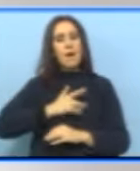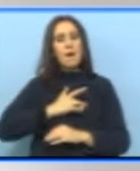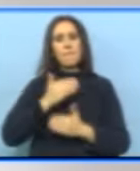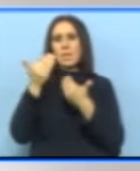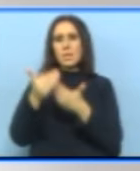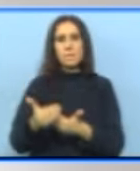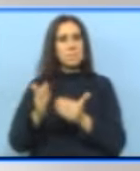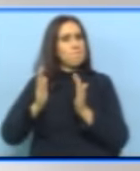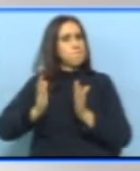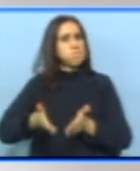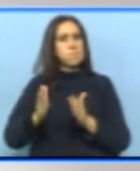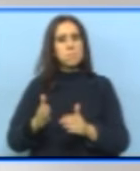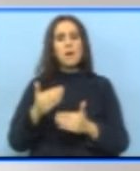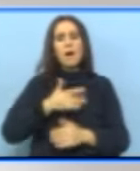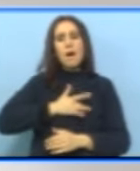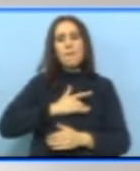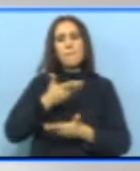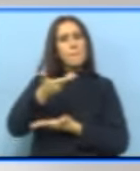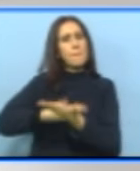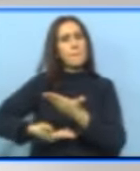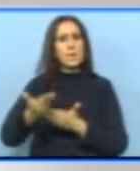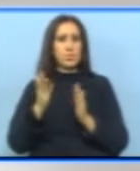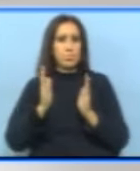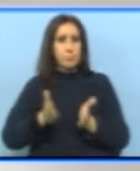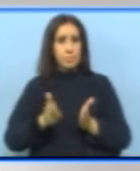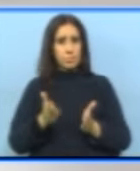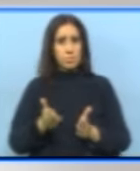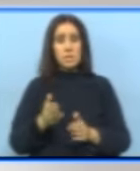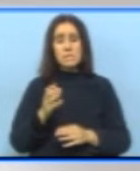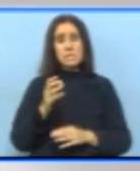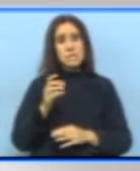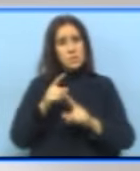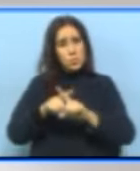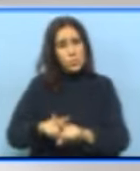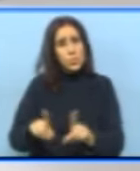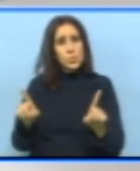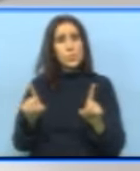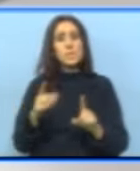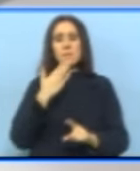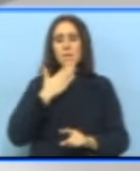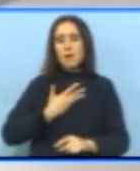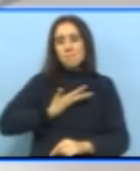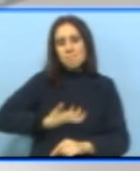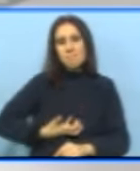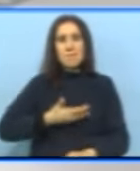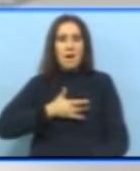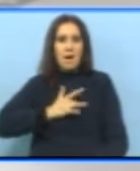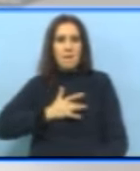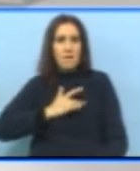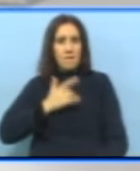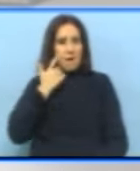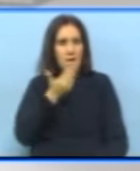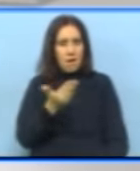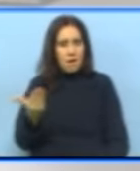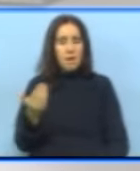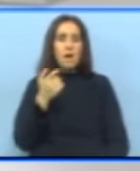limites, amar sem retribuição, amar aquilo que é diferente e amar aquilo que nos magoa, só é possível a